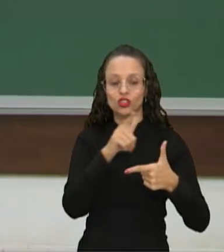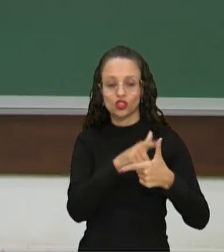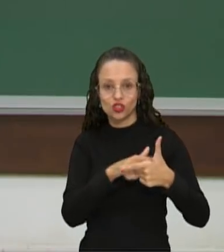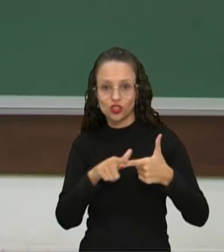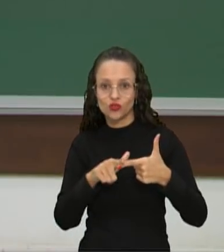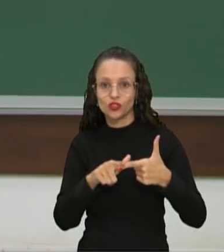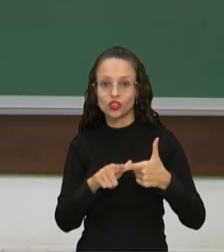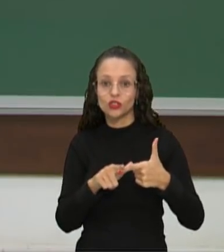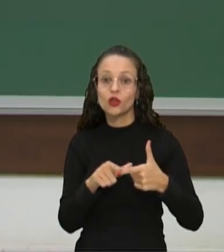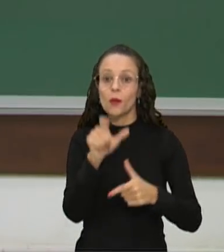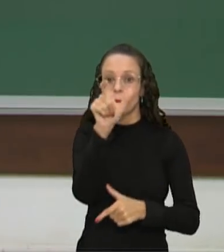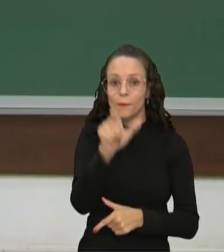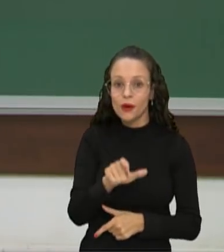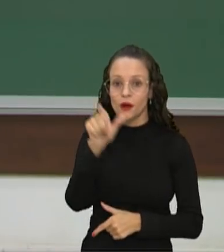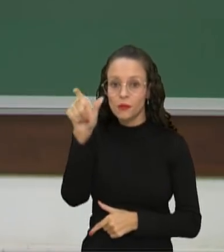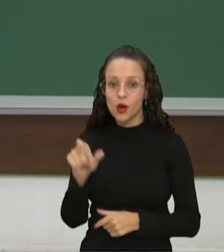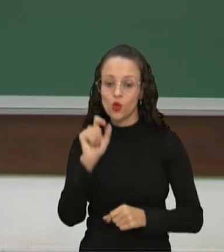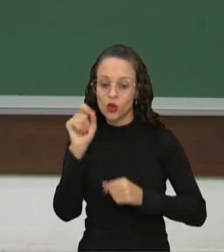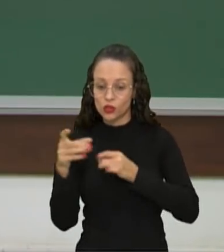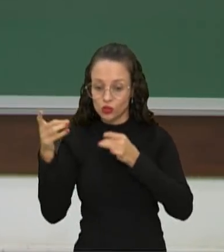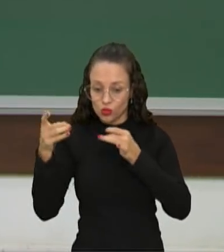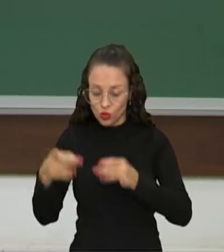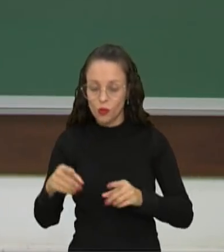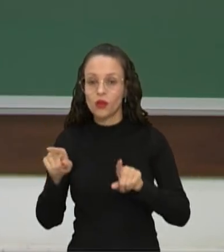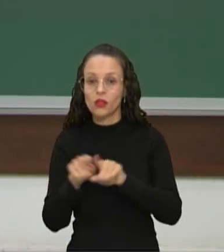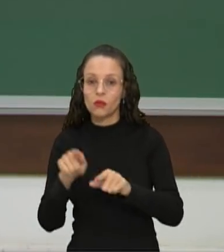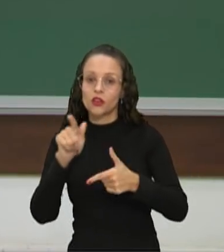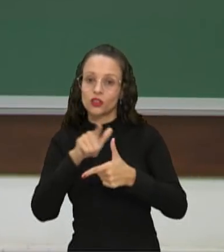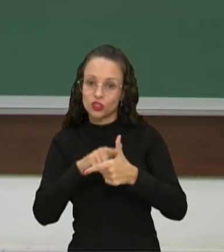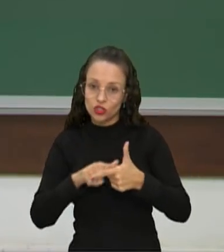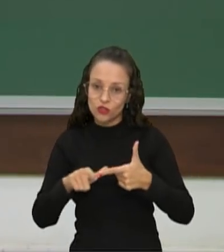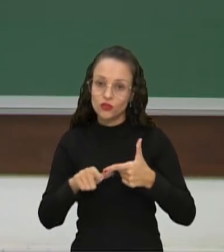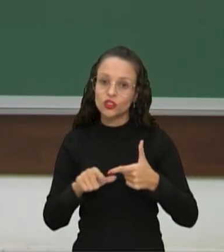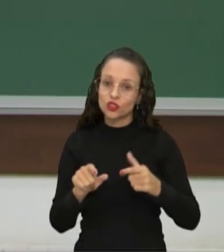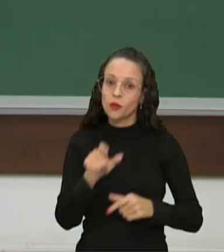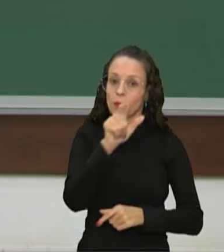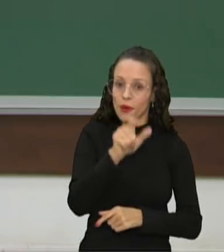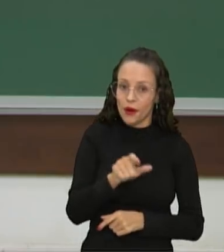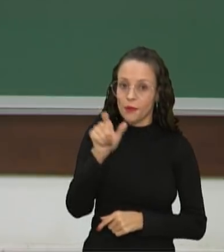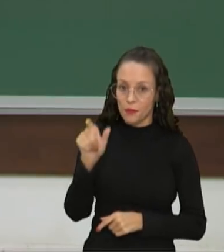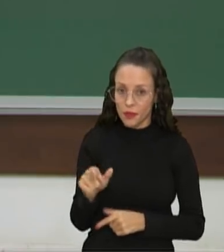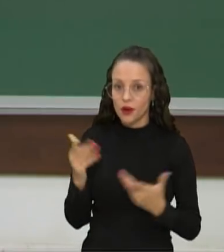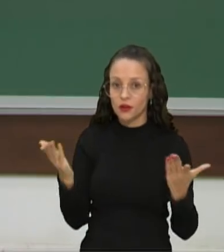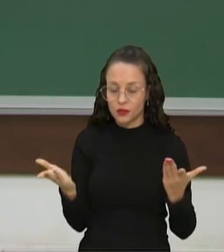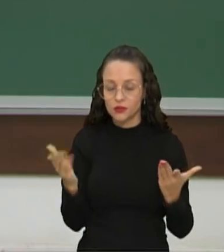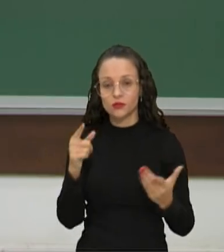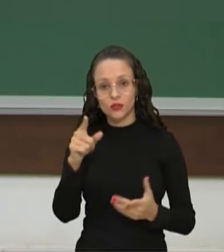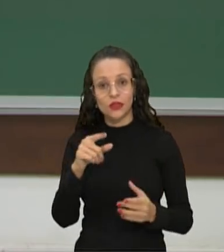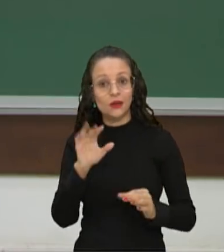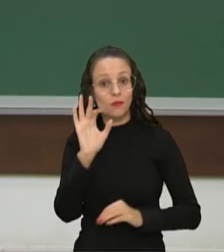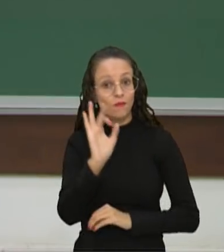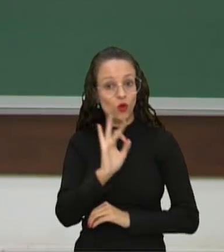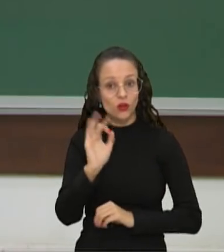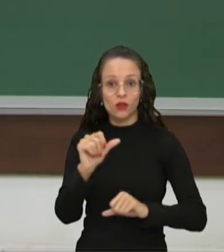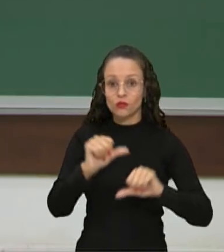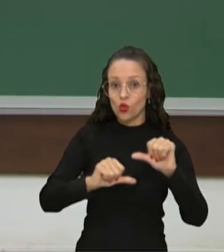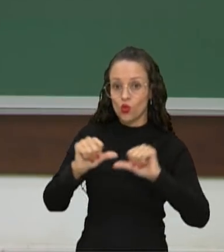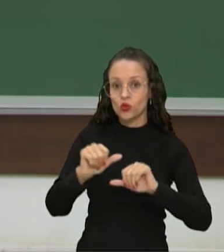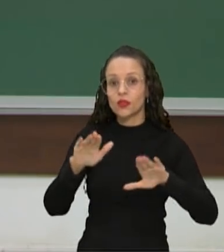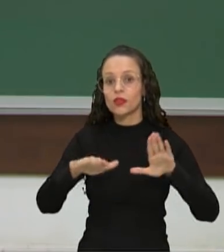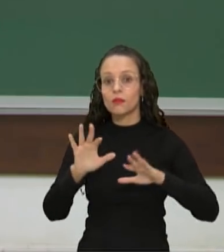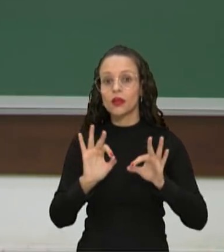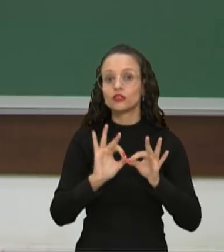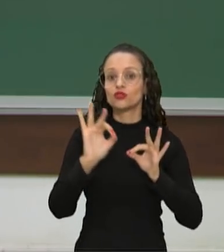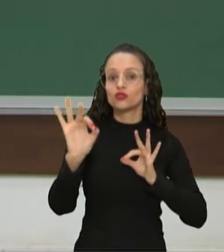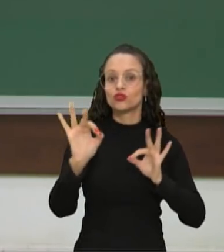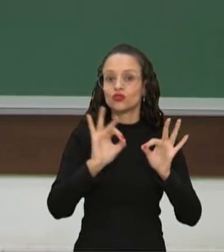recombinantes. E o que sobrou, você tem que dividir pelos 2 parentais. tá? Então, essa taxa ela muda de acordo com a distância que